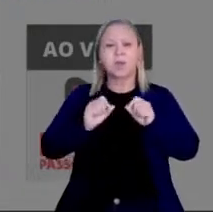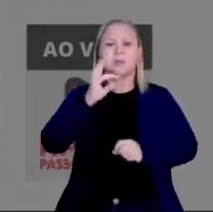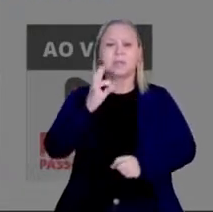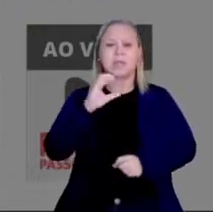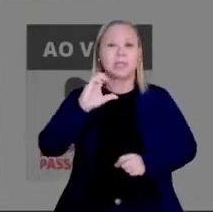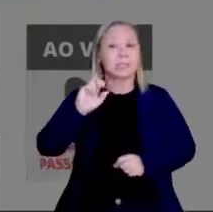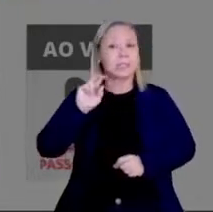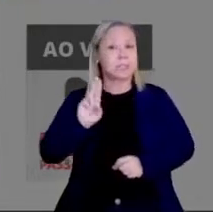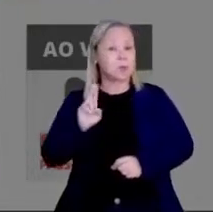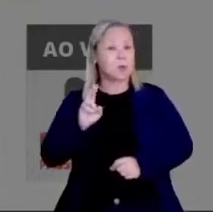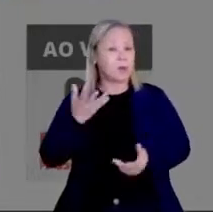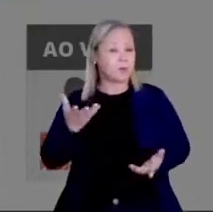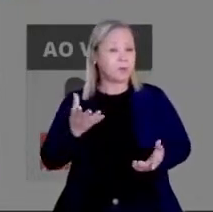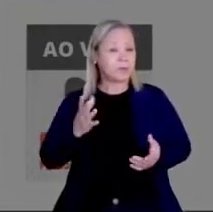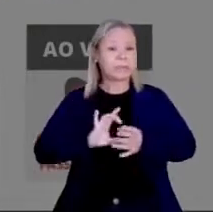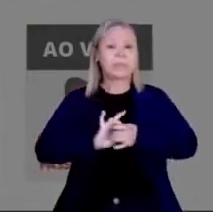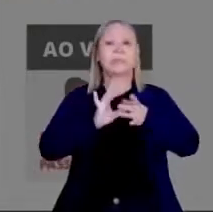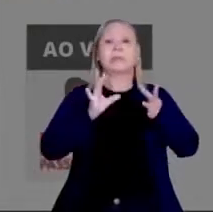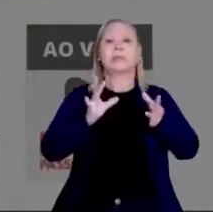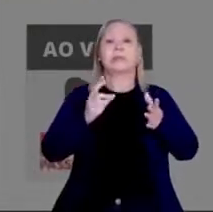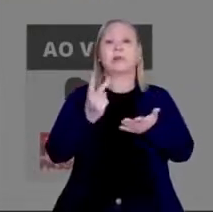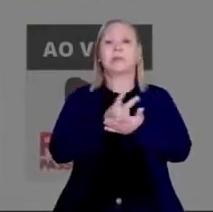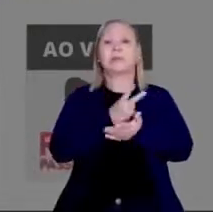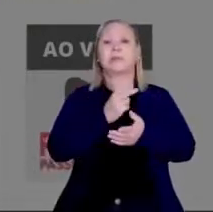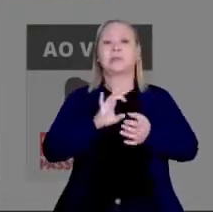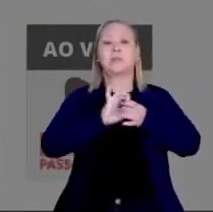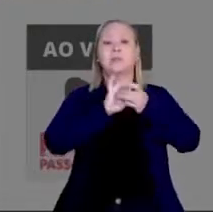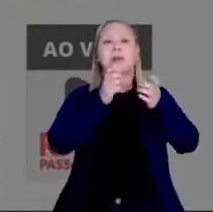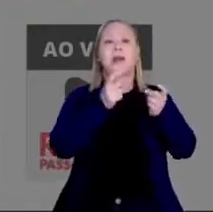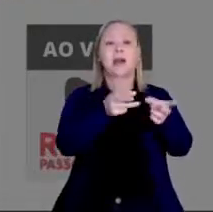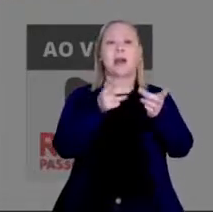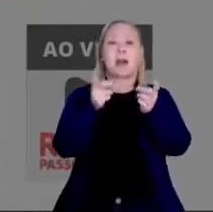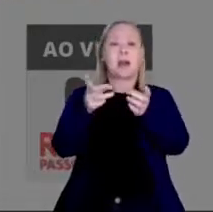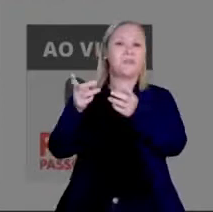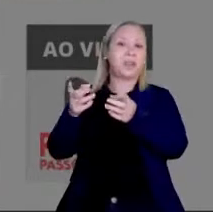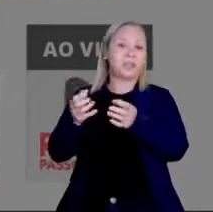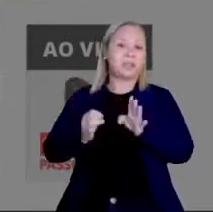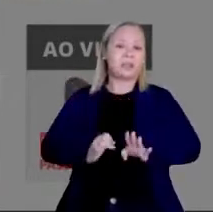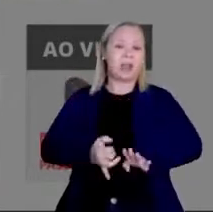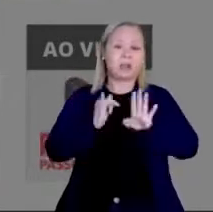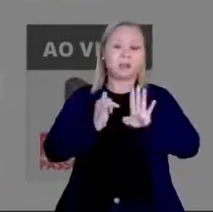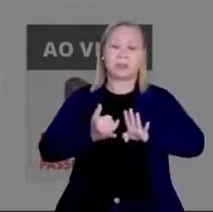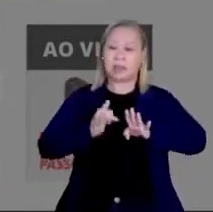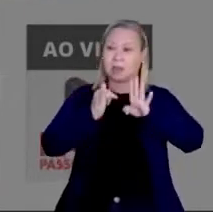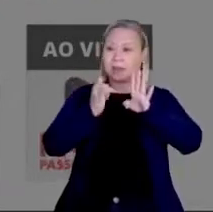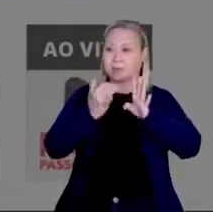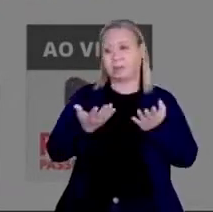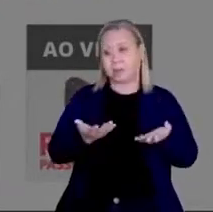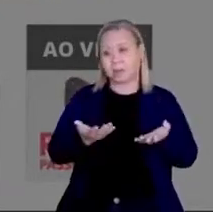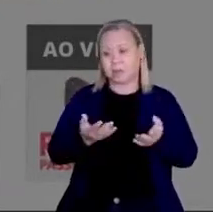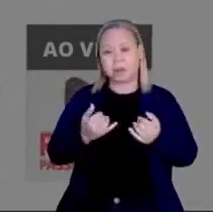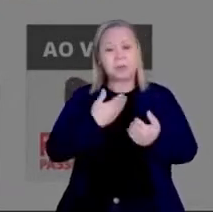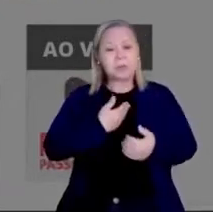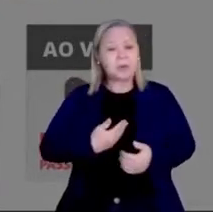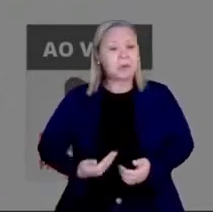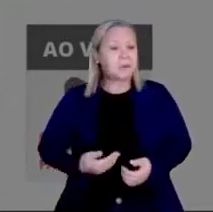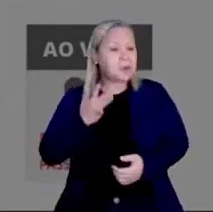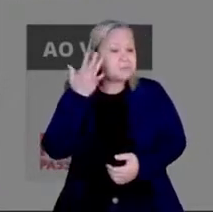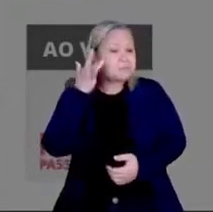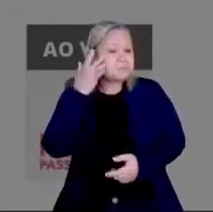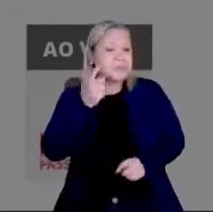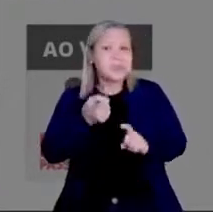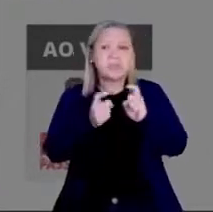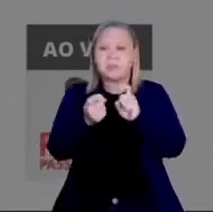e aí é uma homenagem à coragem do povo de Passo, do povo de Peixoto, ou seja, de toda a região dos